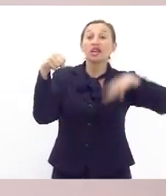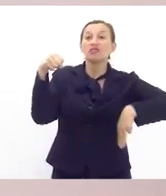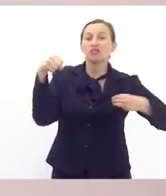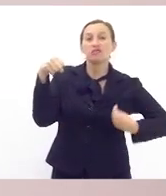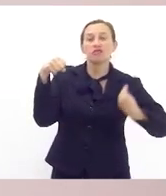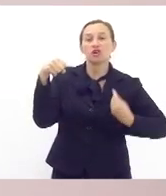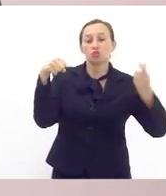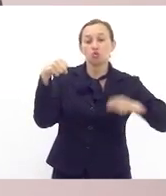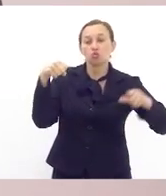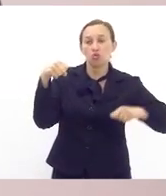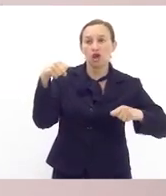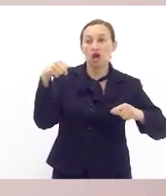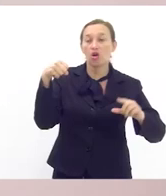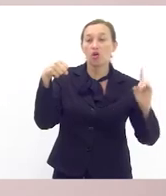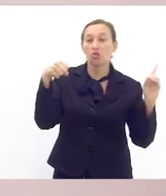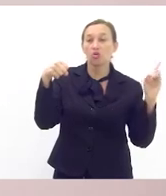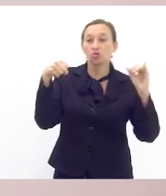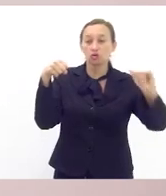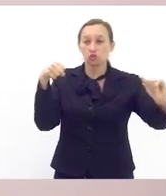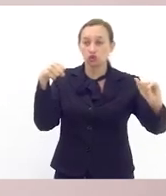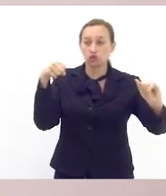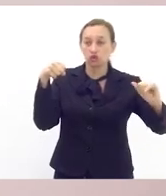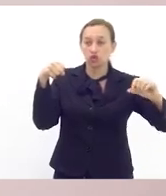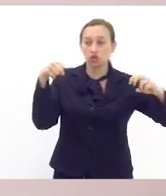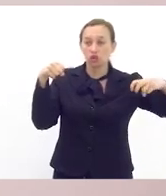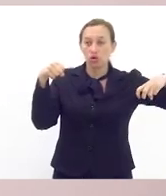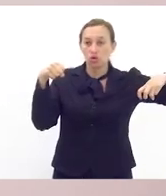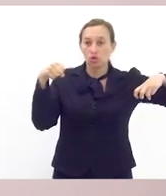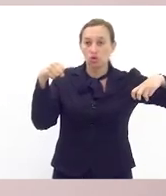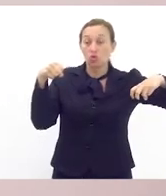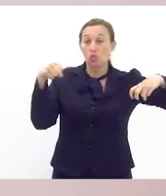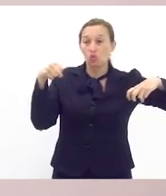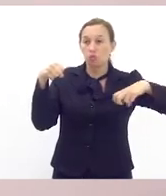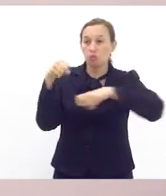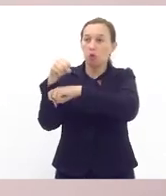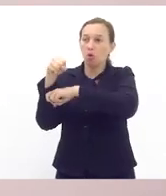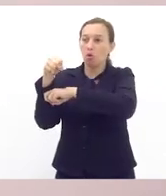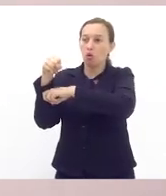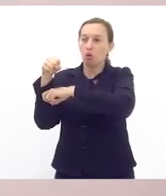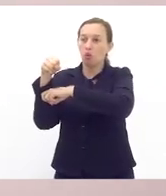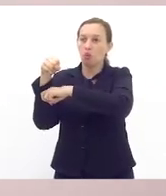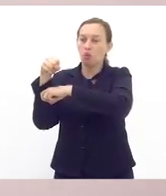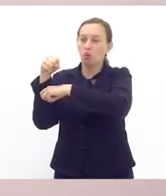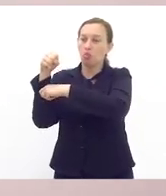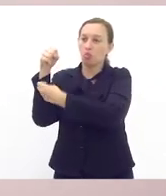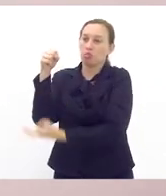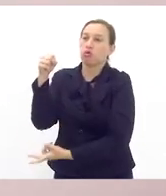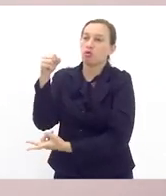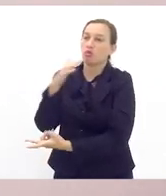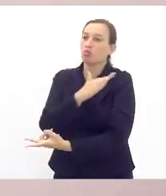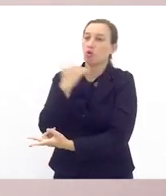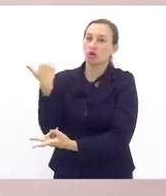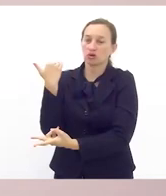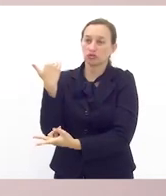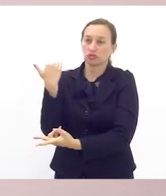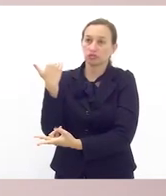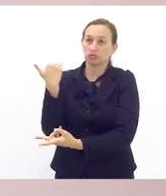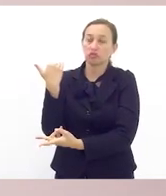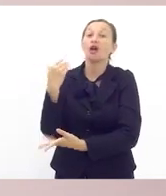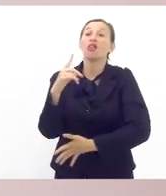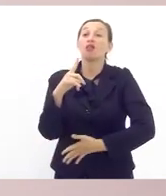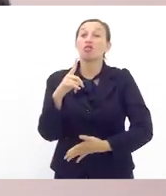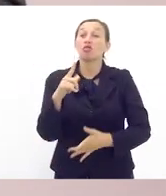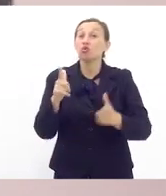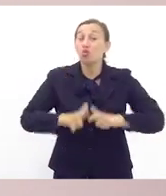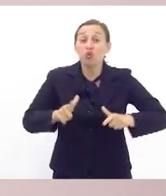até que um dia uma Picape bateu ali tá e o rapaz veio a óbito nós temos